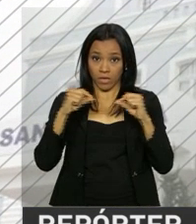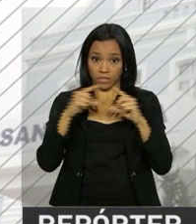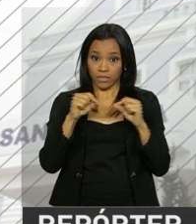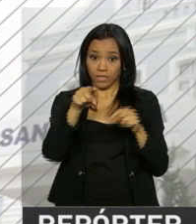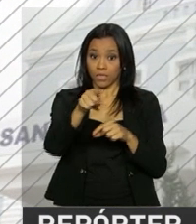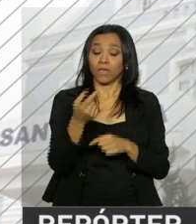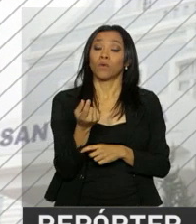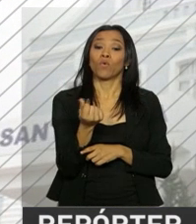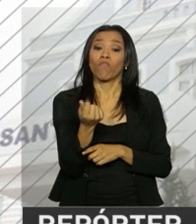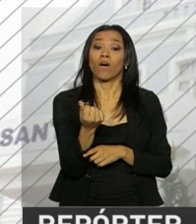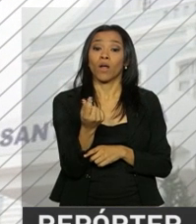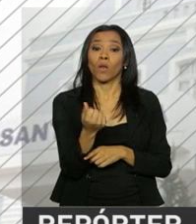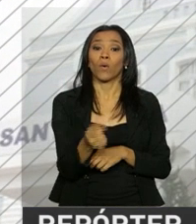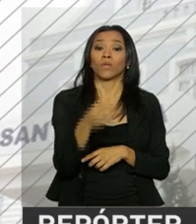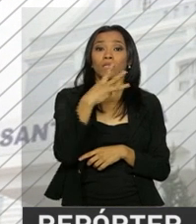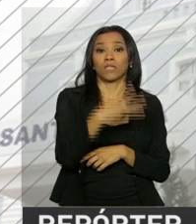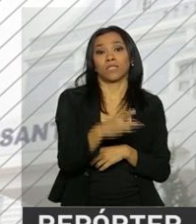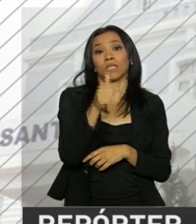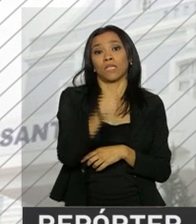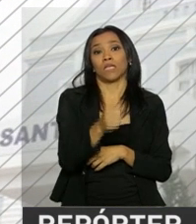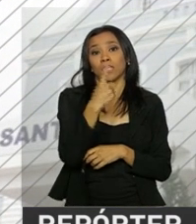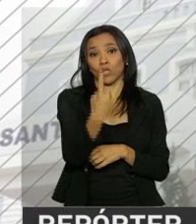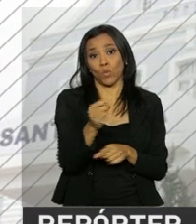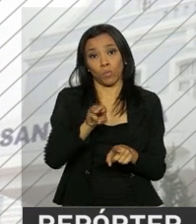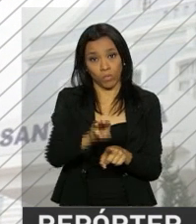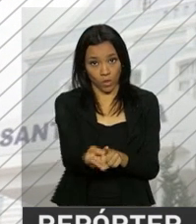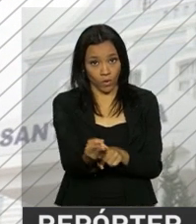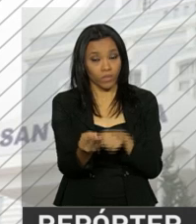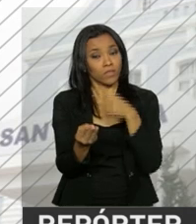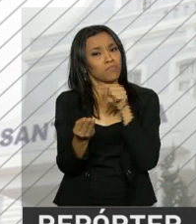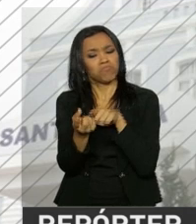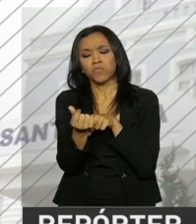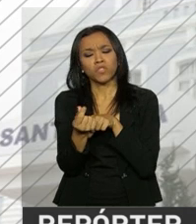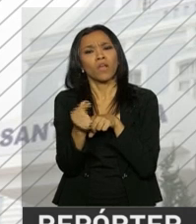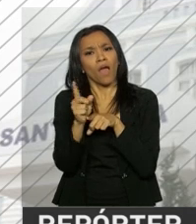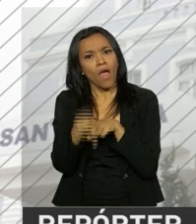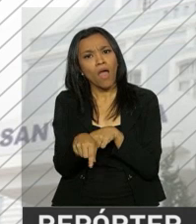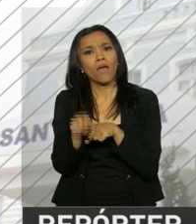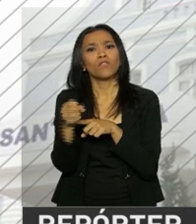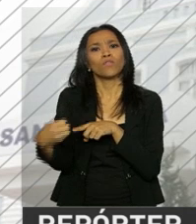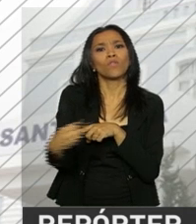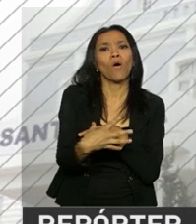valores liberados, 371 milhões, é para novas